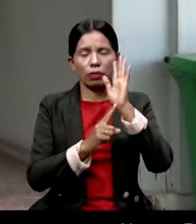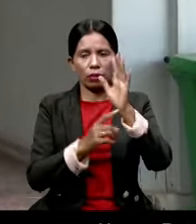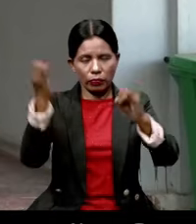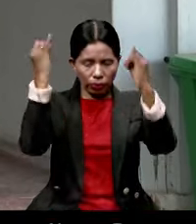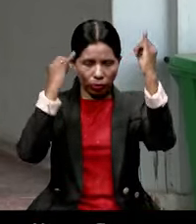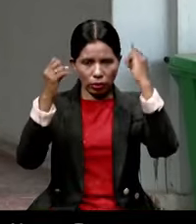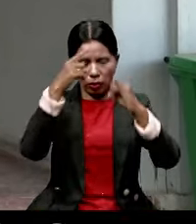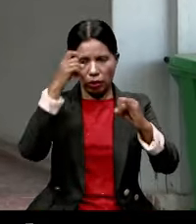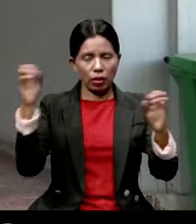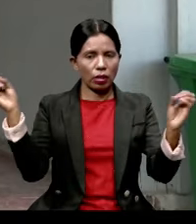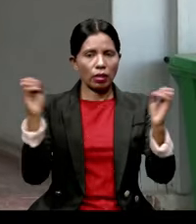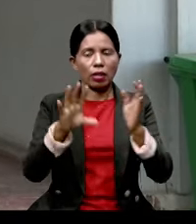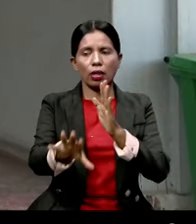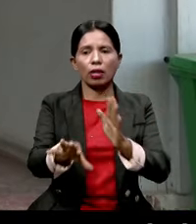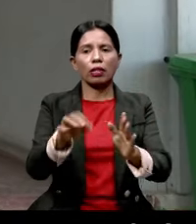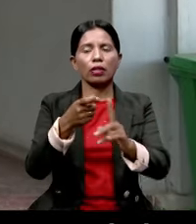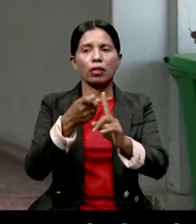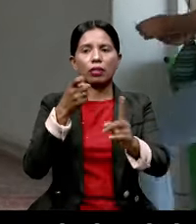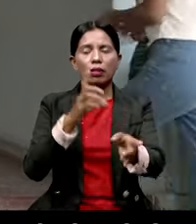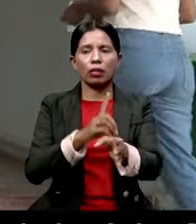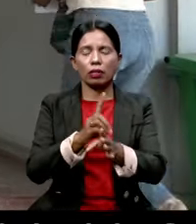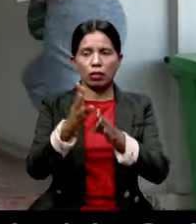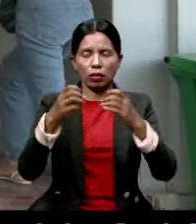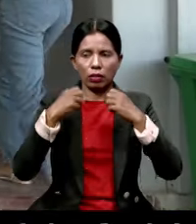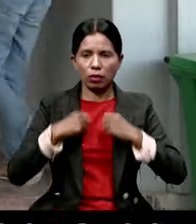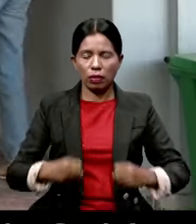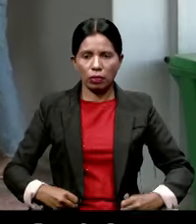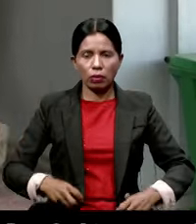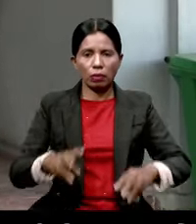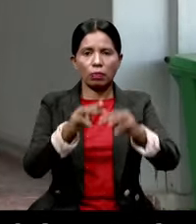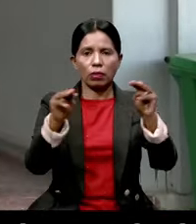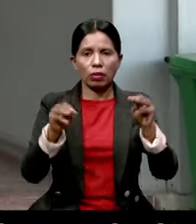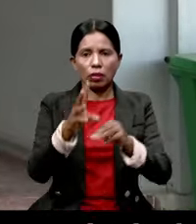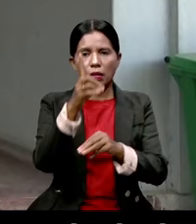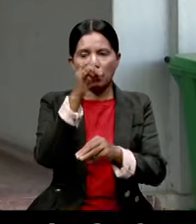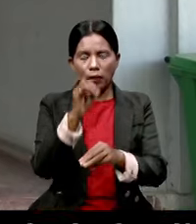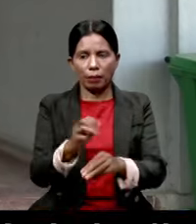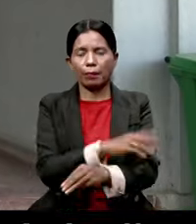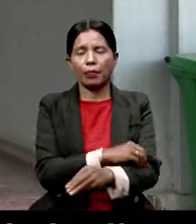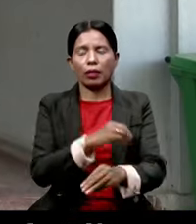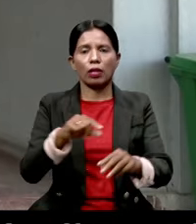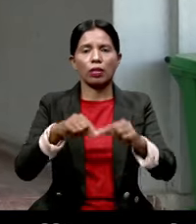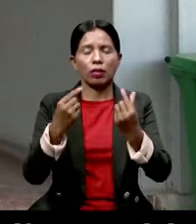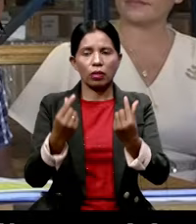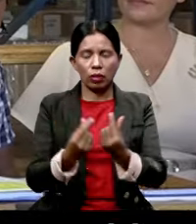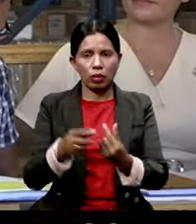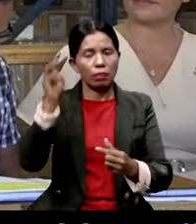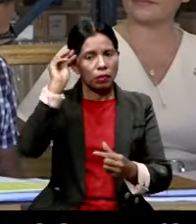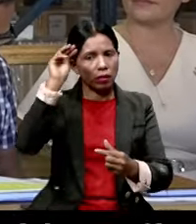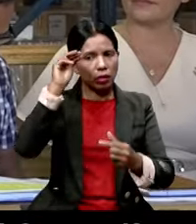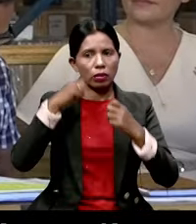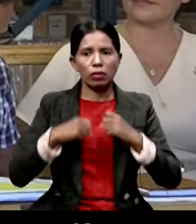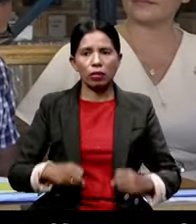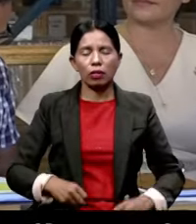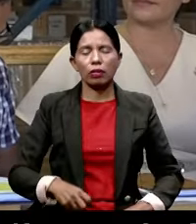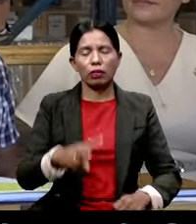ho razão, la retan autorização russi diretor saúde município de Li. Antes, né, porta-voz equipa integrada do Ministério da Saúde,